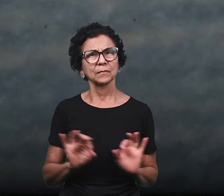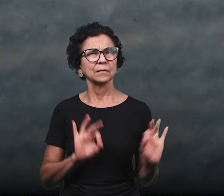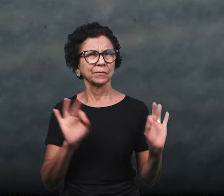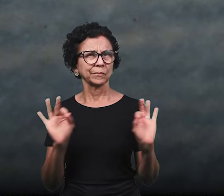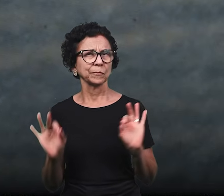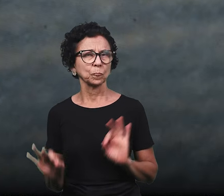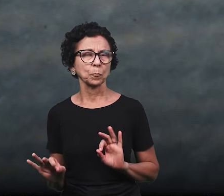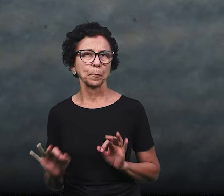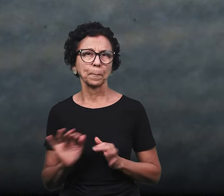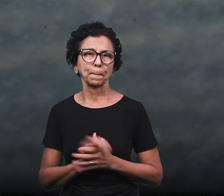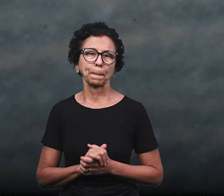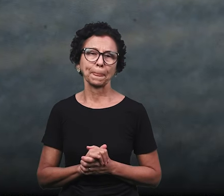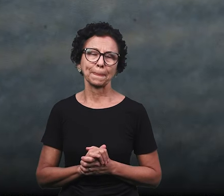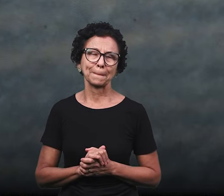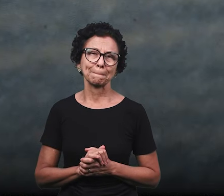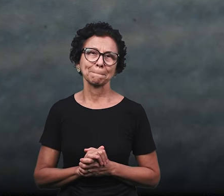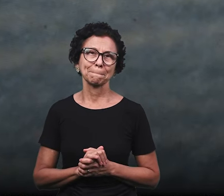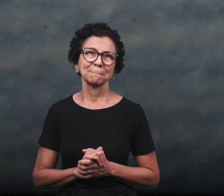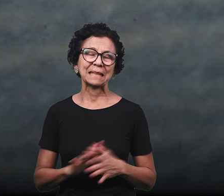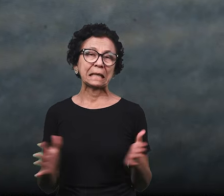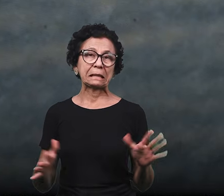assistindo pelo sistema